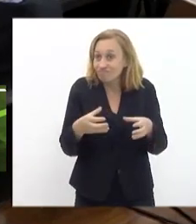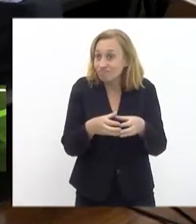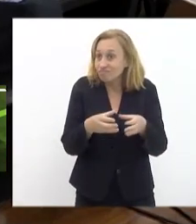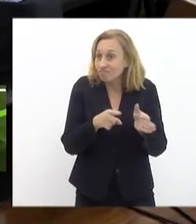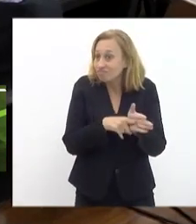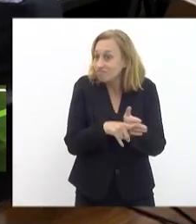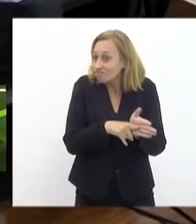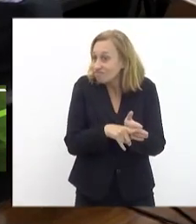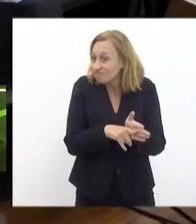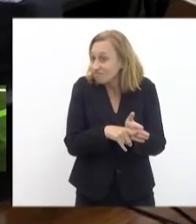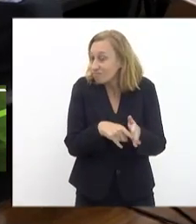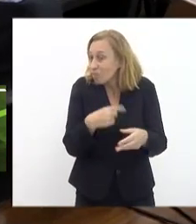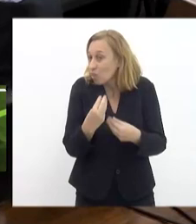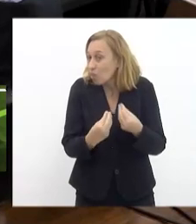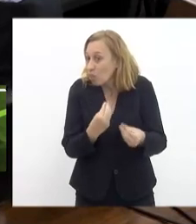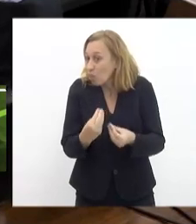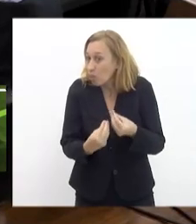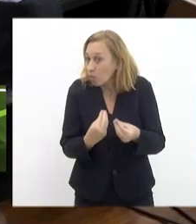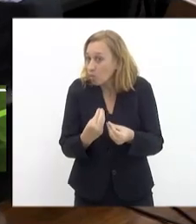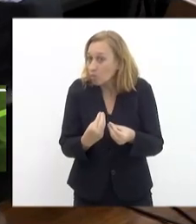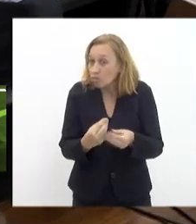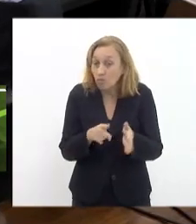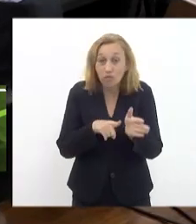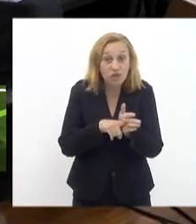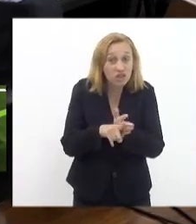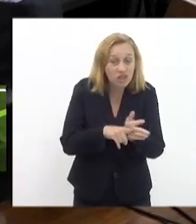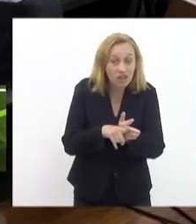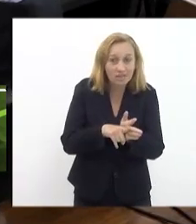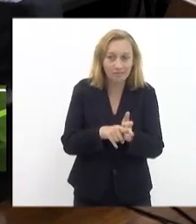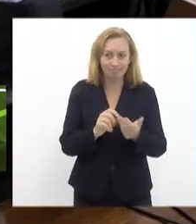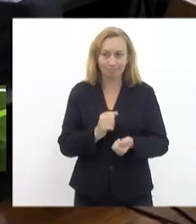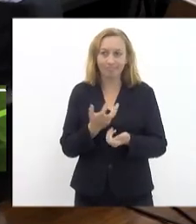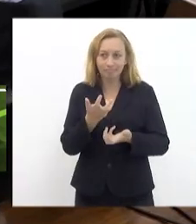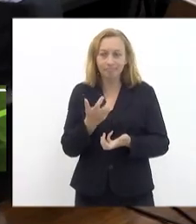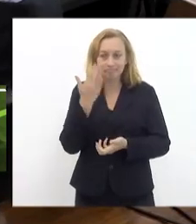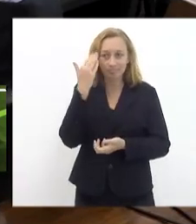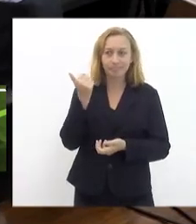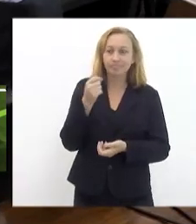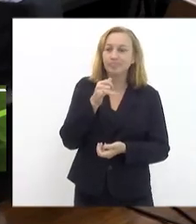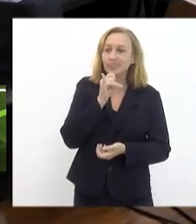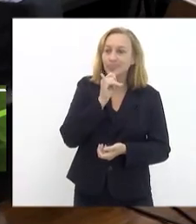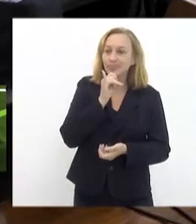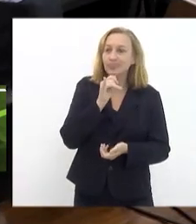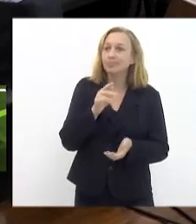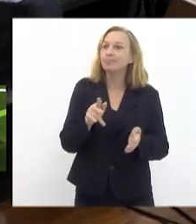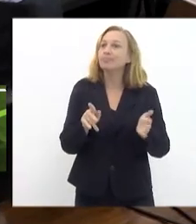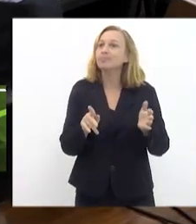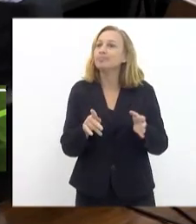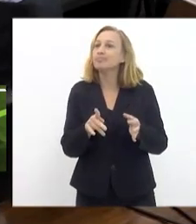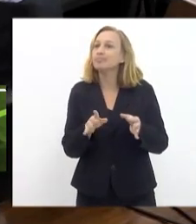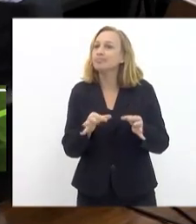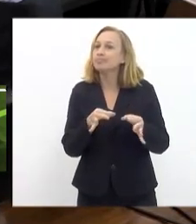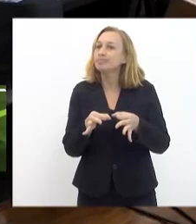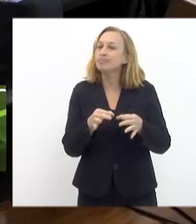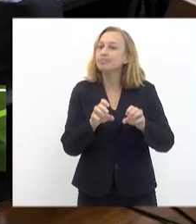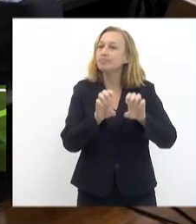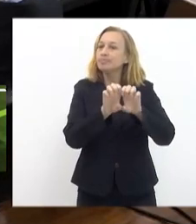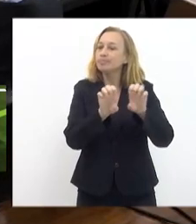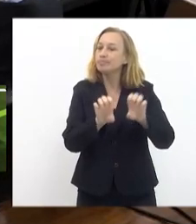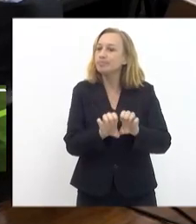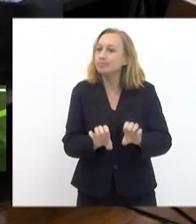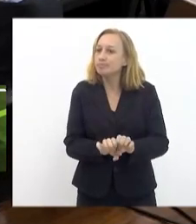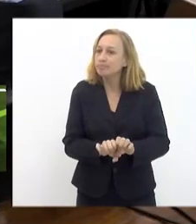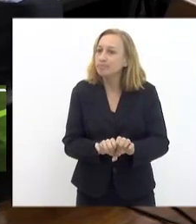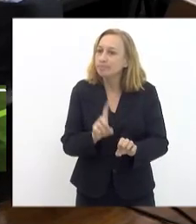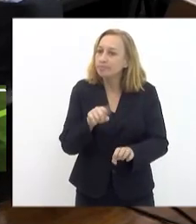fiscalização quer ver como é que nós vamos estar está eu quero saber por exemplo do projeto estruturante